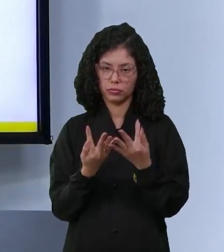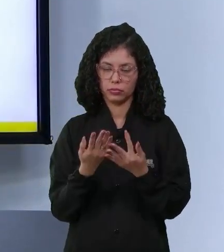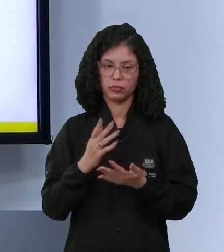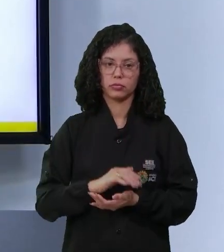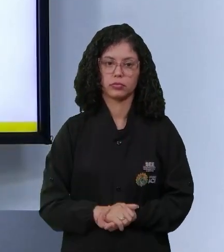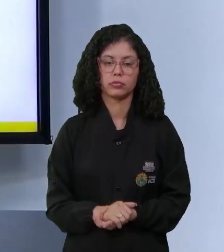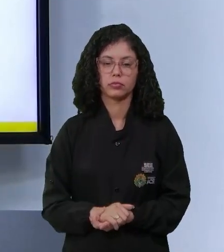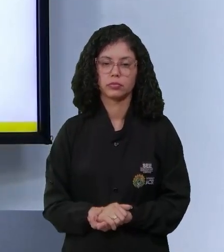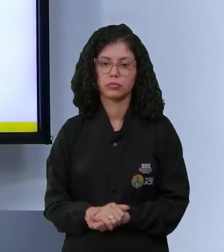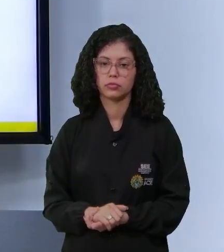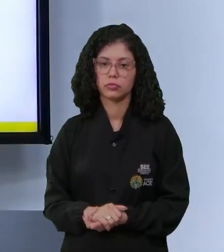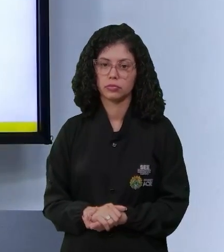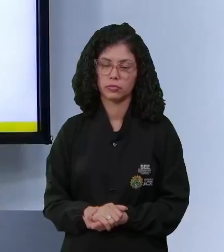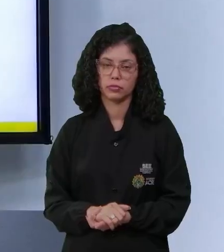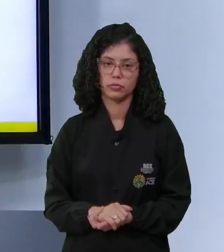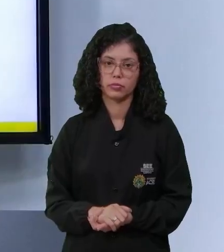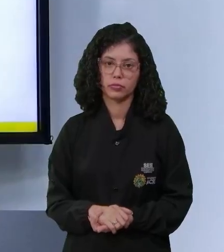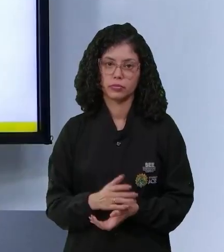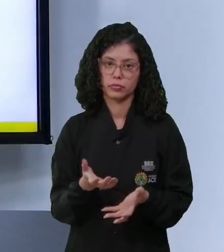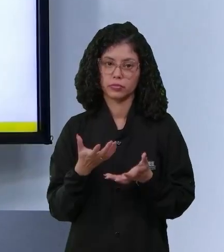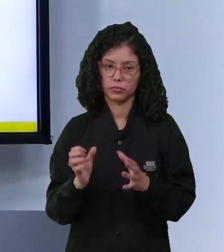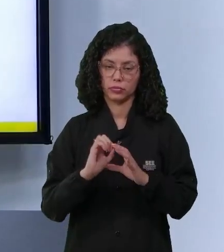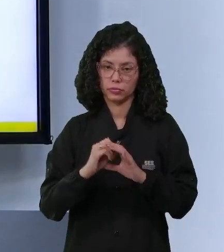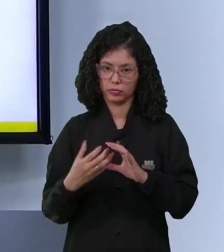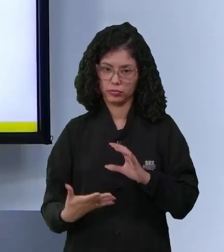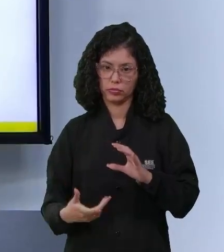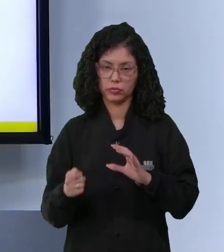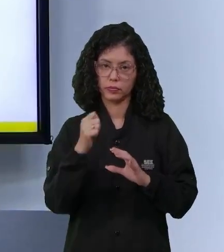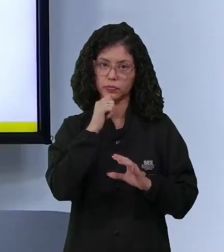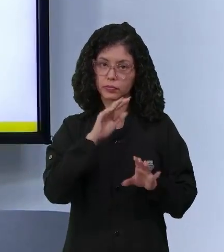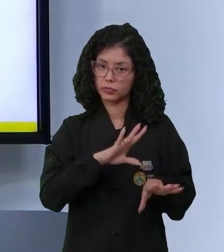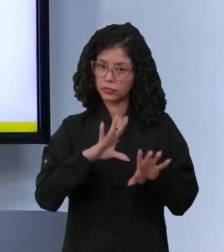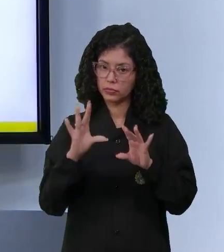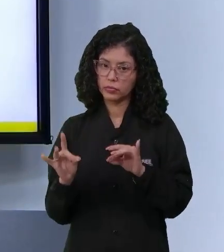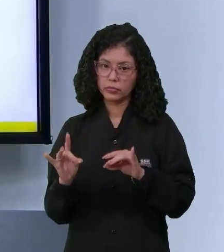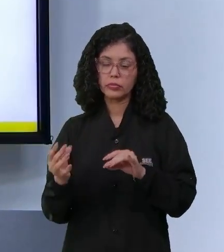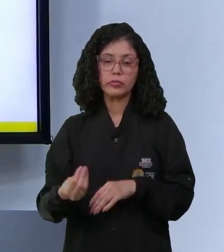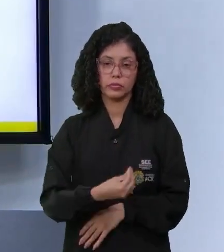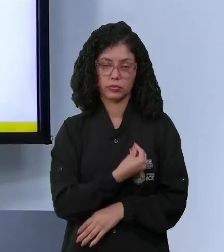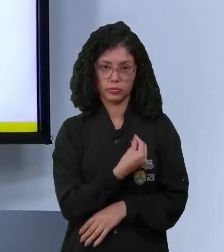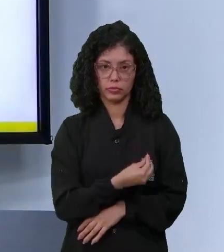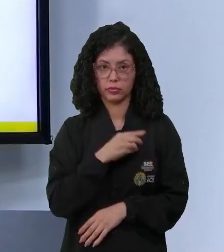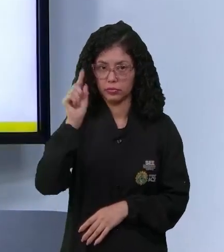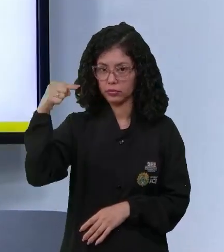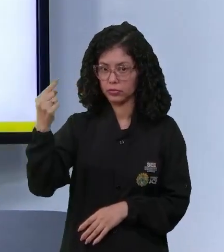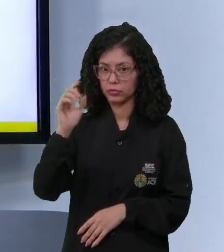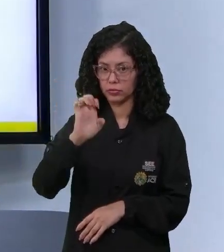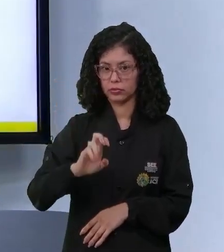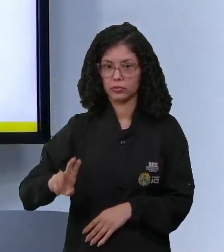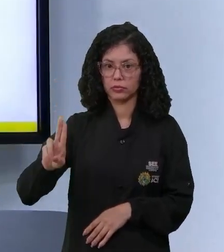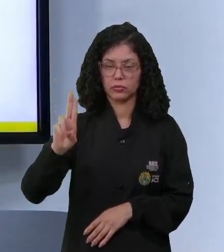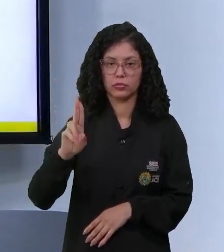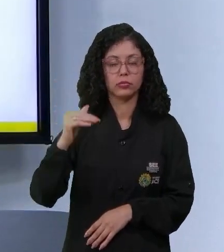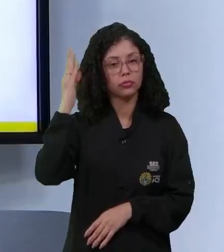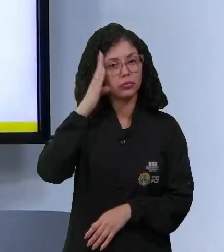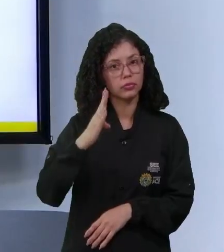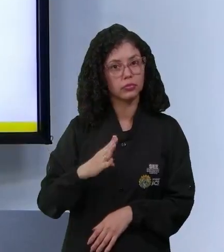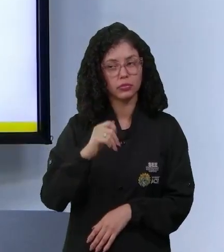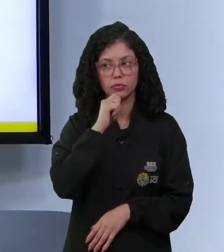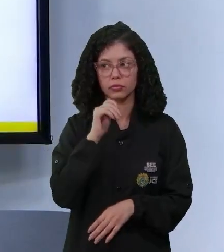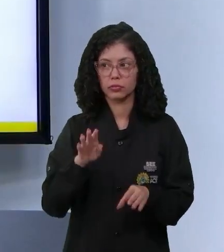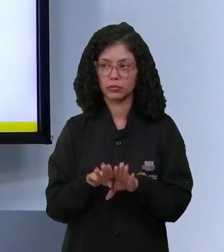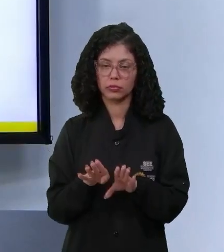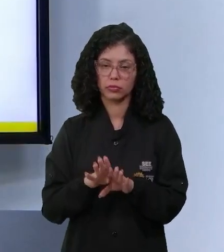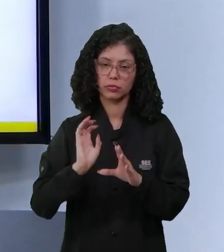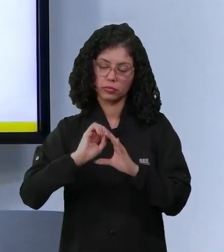real. Então eles queriam caracterizar, eles queriam trazer o modo de vida que eles tinham lá na Europa para o Brasil. E